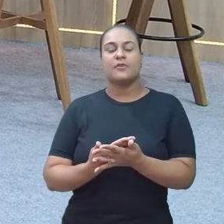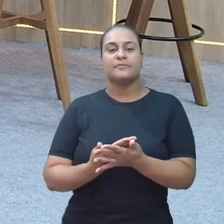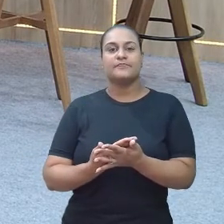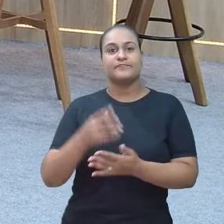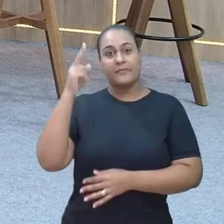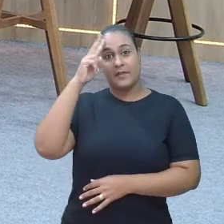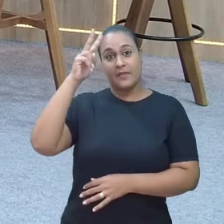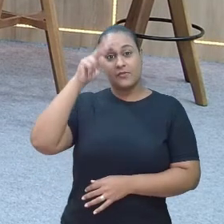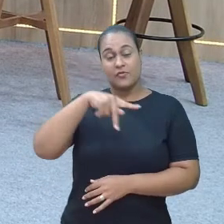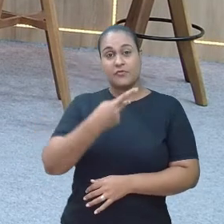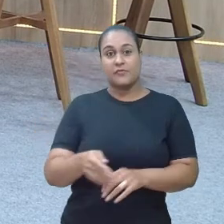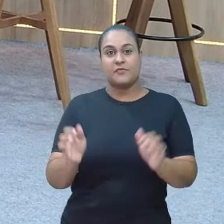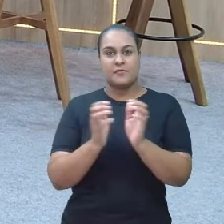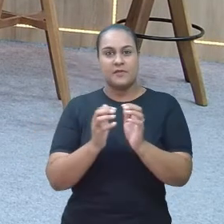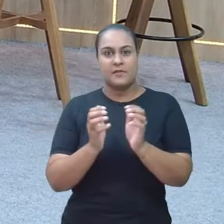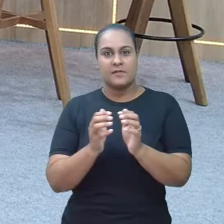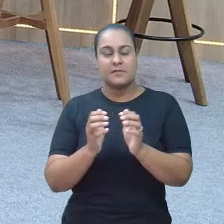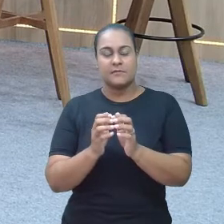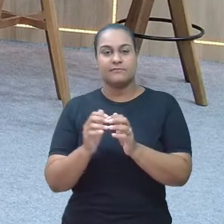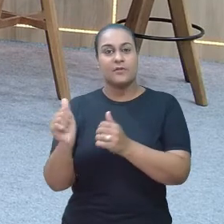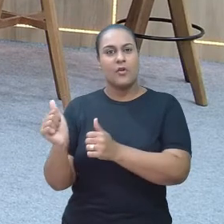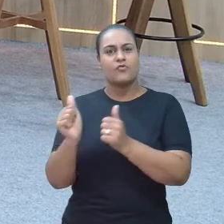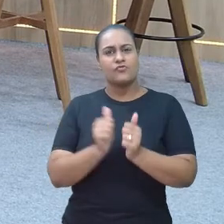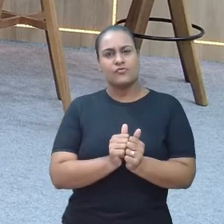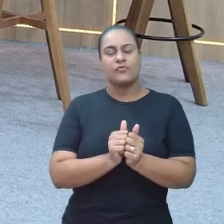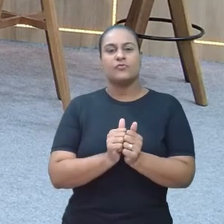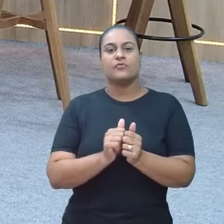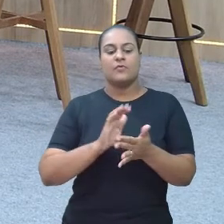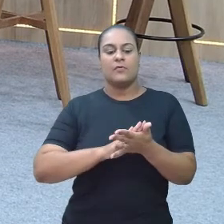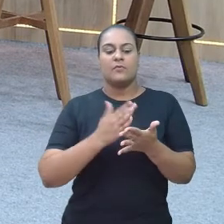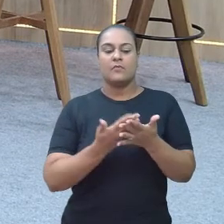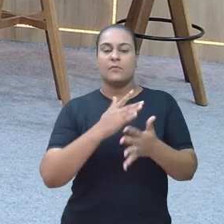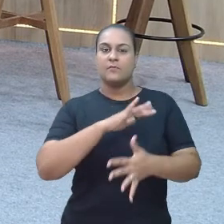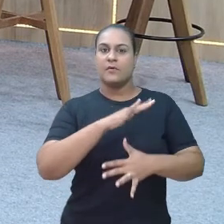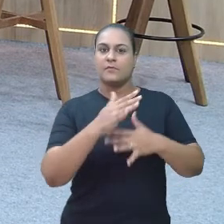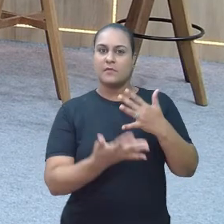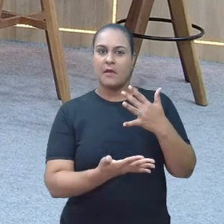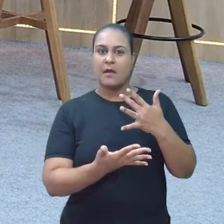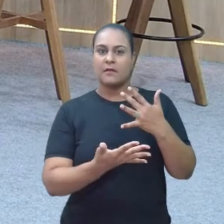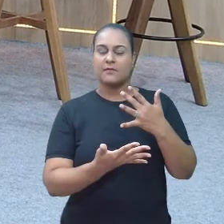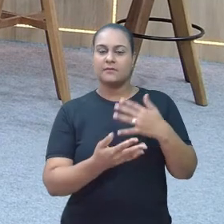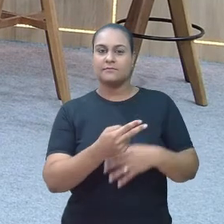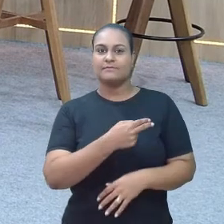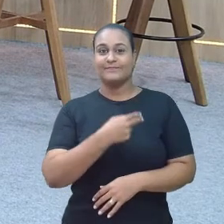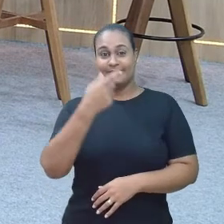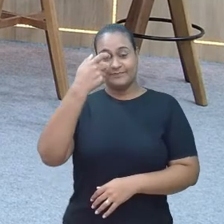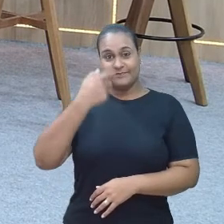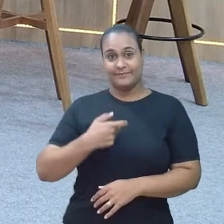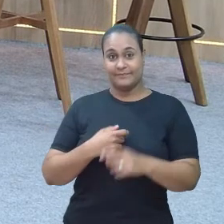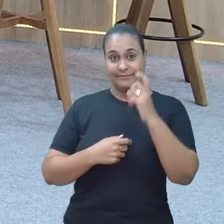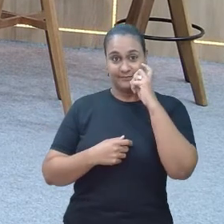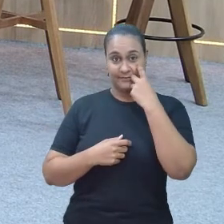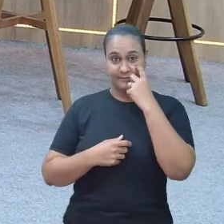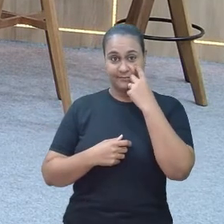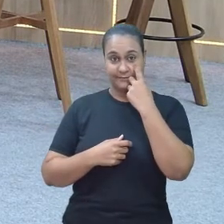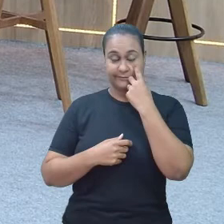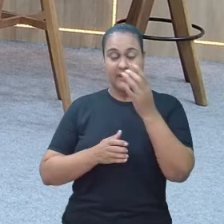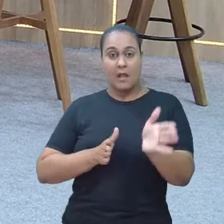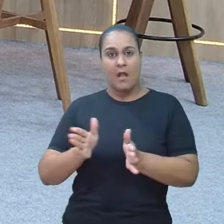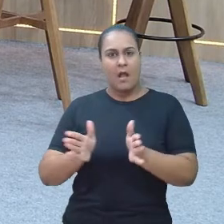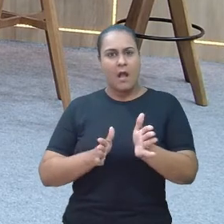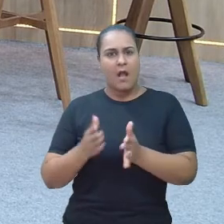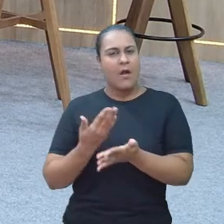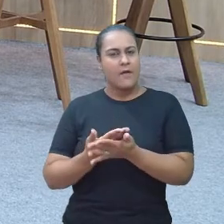Elaine, nossa intérprete de Libras, que faz esse trabalho muito importante para que a aula chegue a todos e todas. Quero aproveitar também,